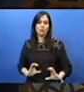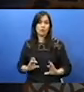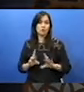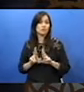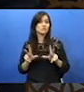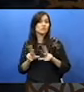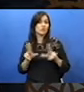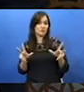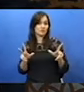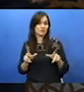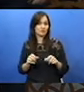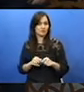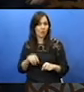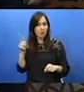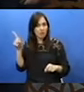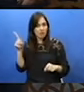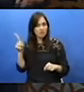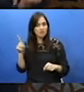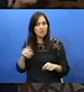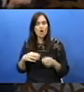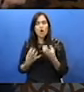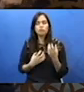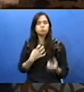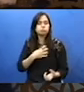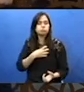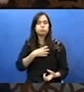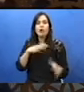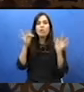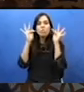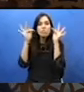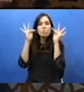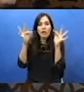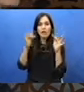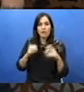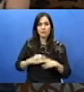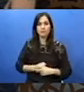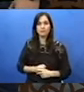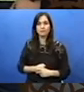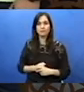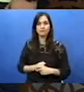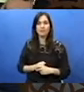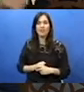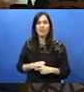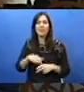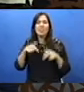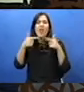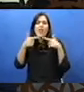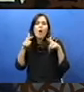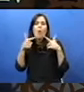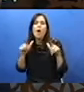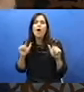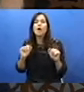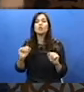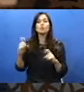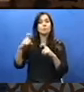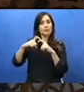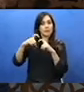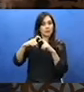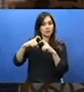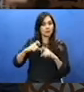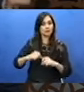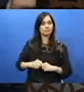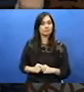aqui é o termo técnico do que seria droga, principalmente no jargão médico, na linguagem médica.